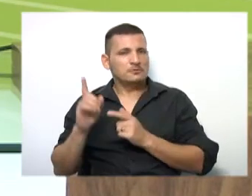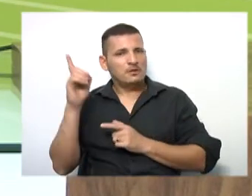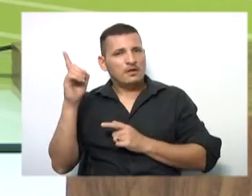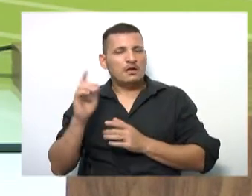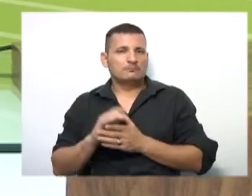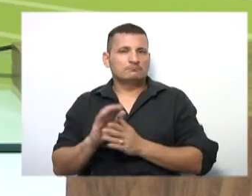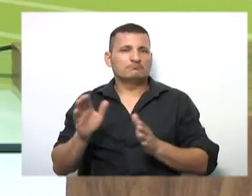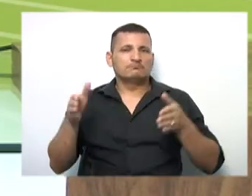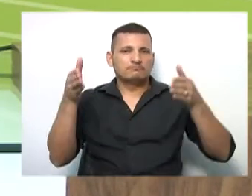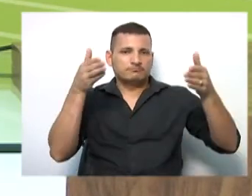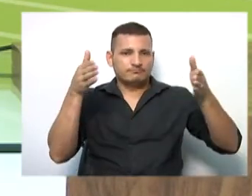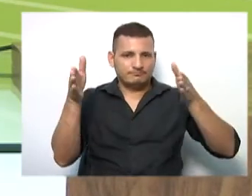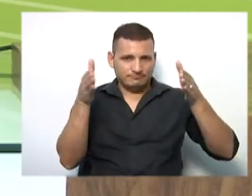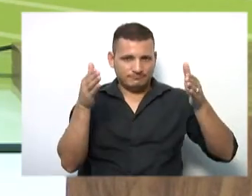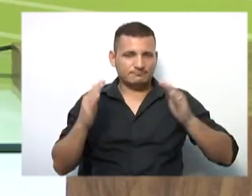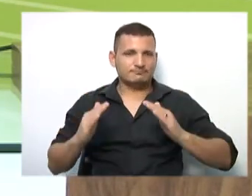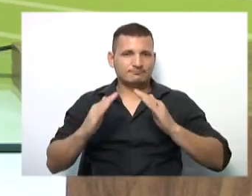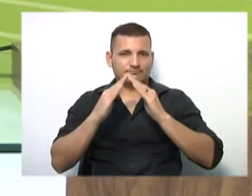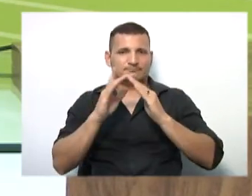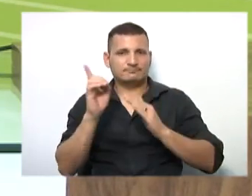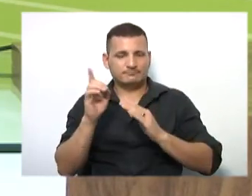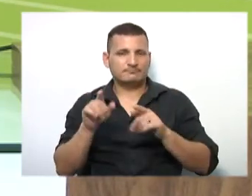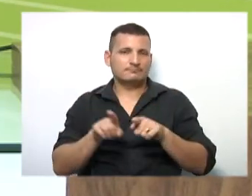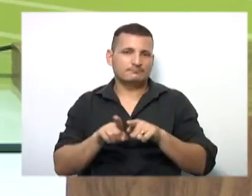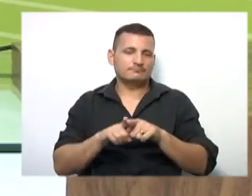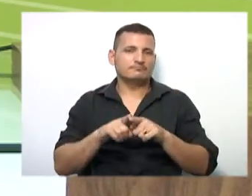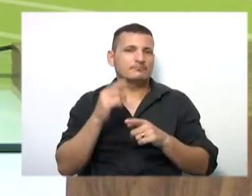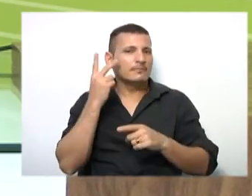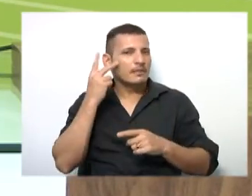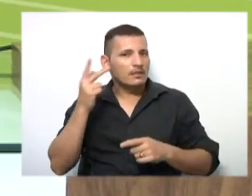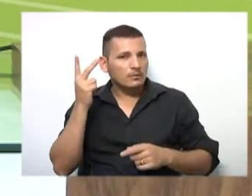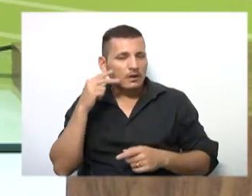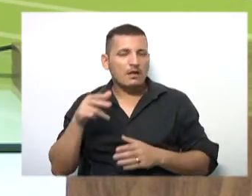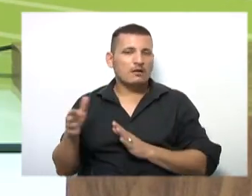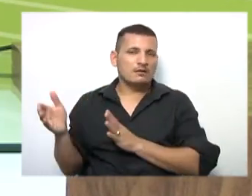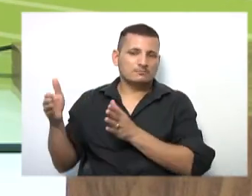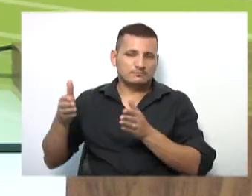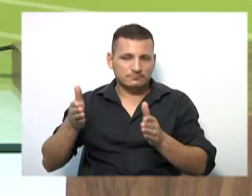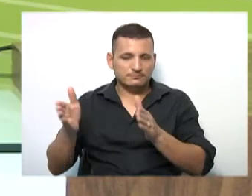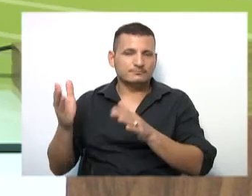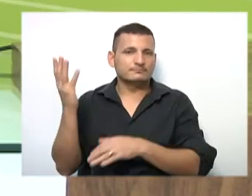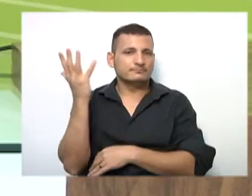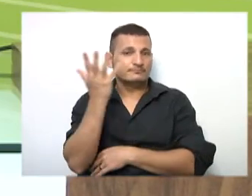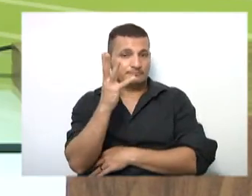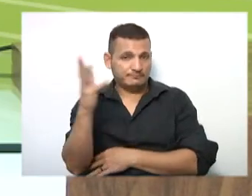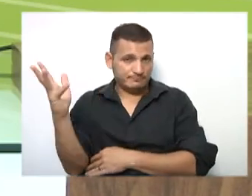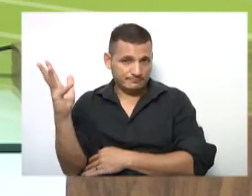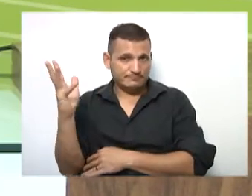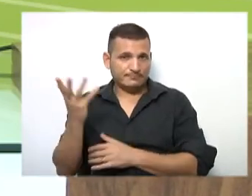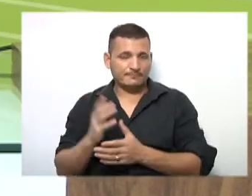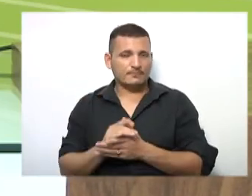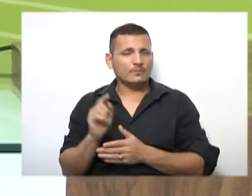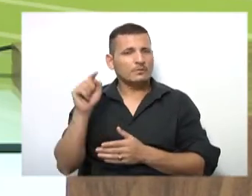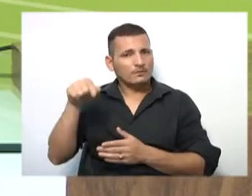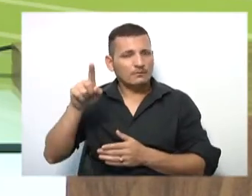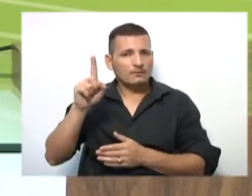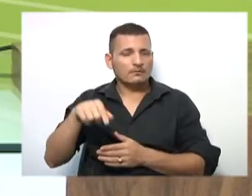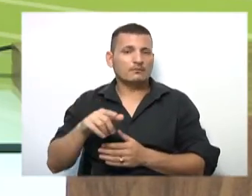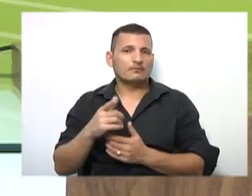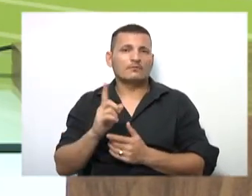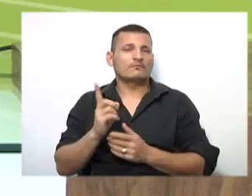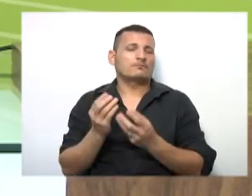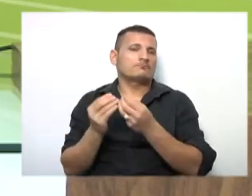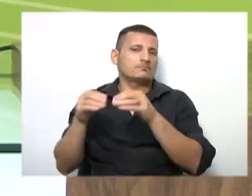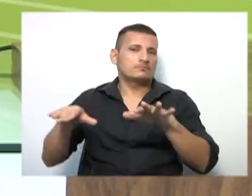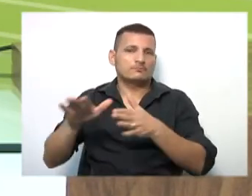Beira, conhecer os pontos naturais, conhecer os nossos rios, conhecer nossas matas. Isso aí vai ser uma coisa que não vai degradar o